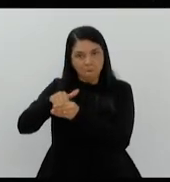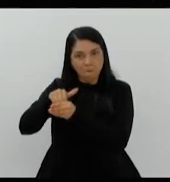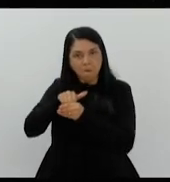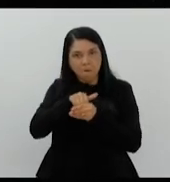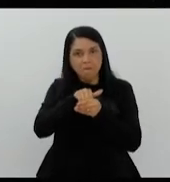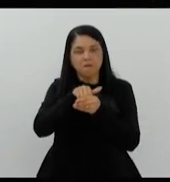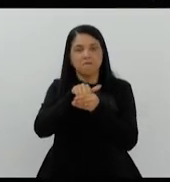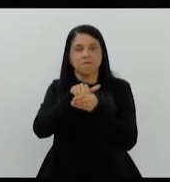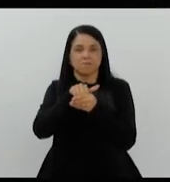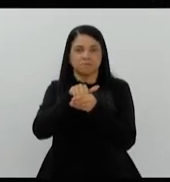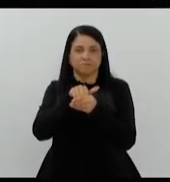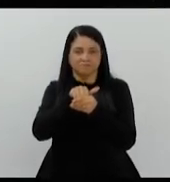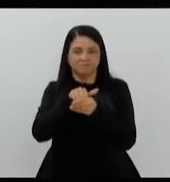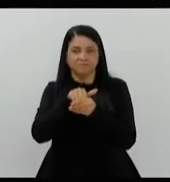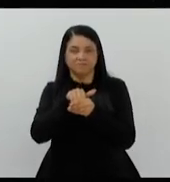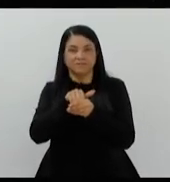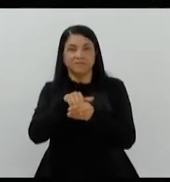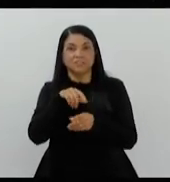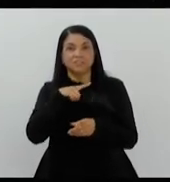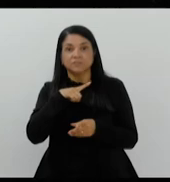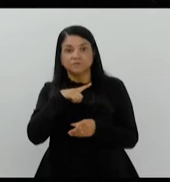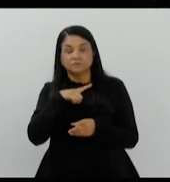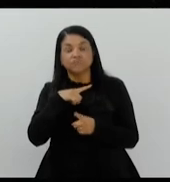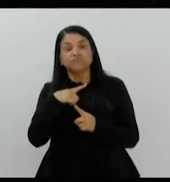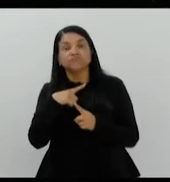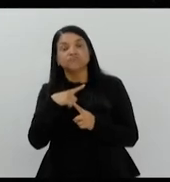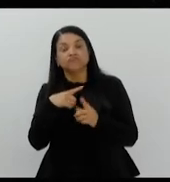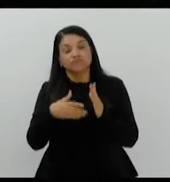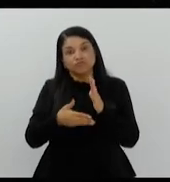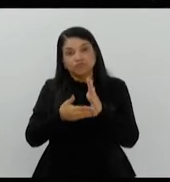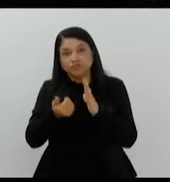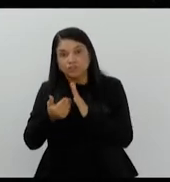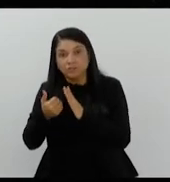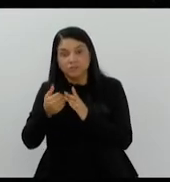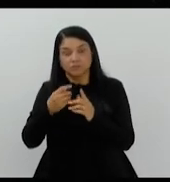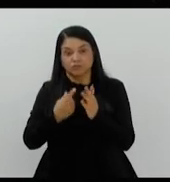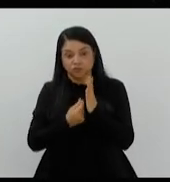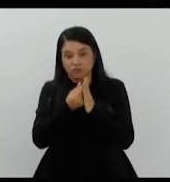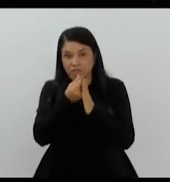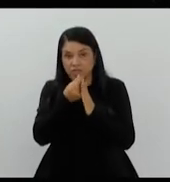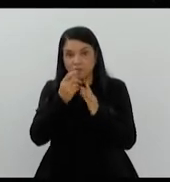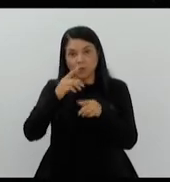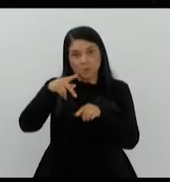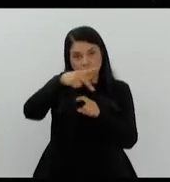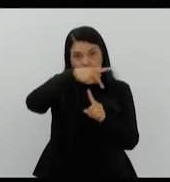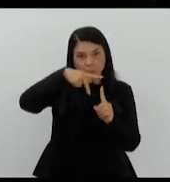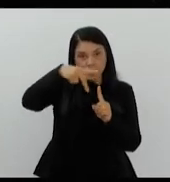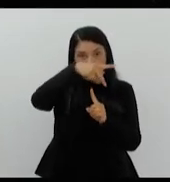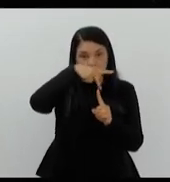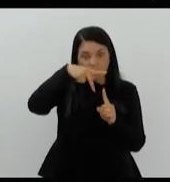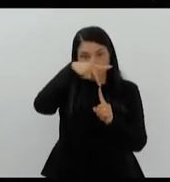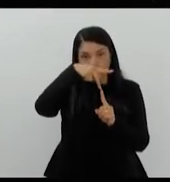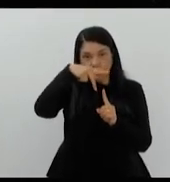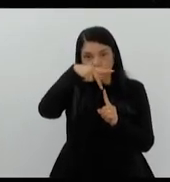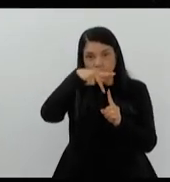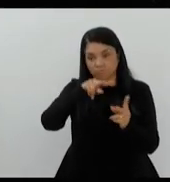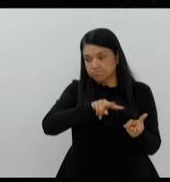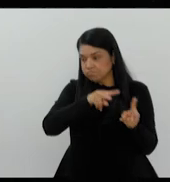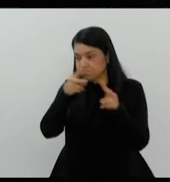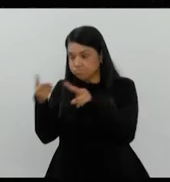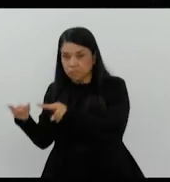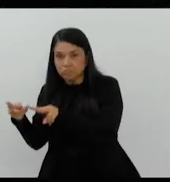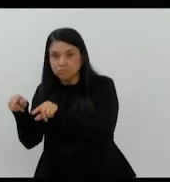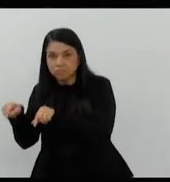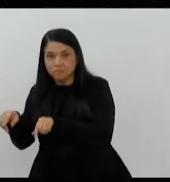por quê? Se você tira dinheiro do Rio Previdência, você coloca em risco o pagamento